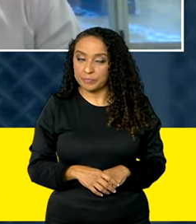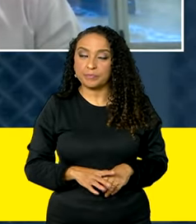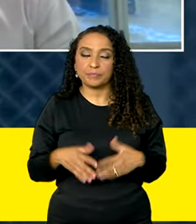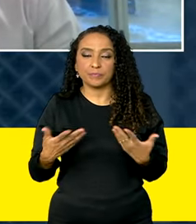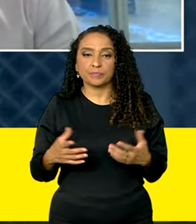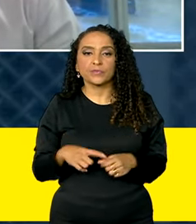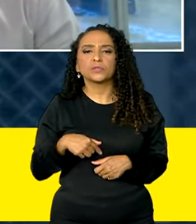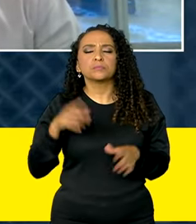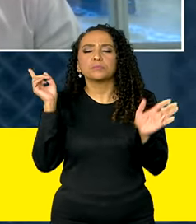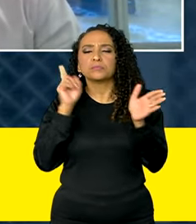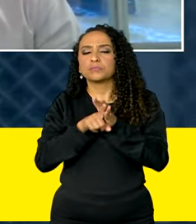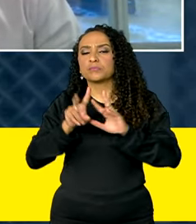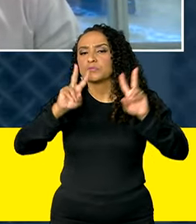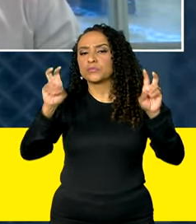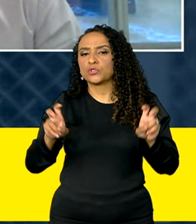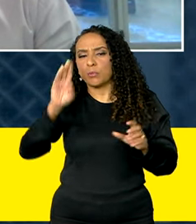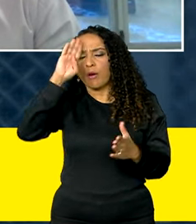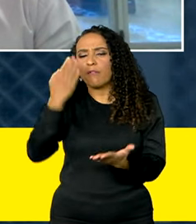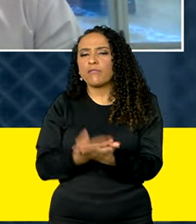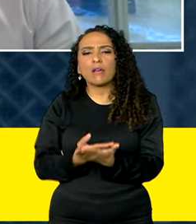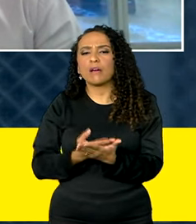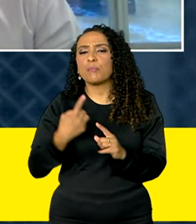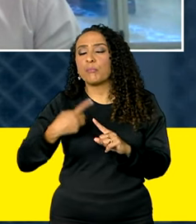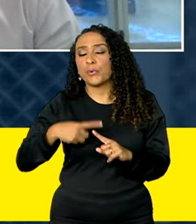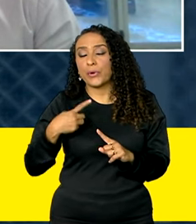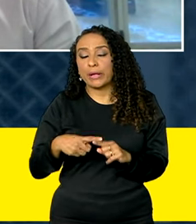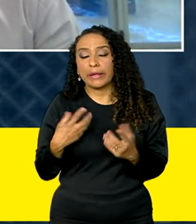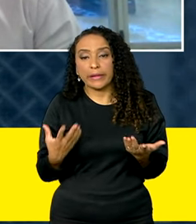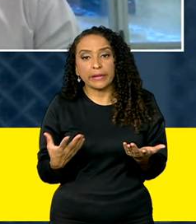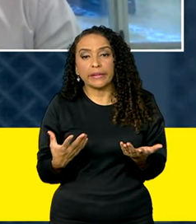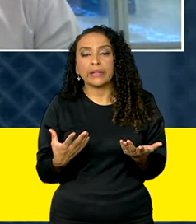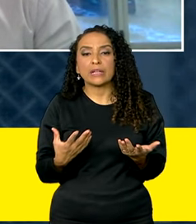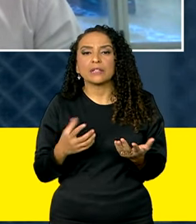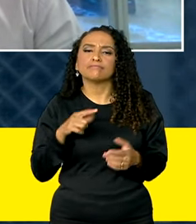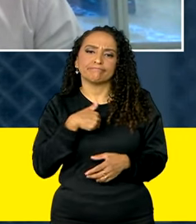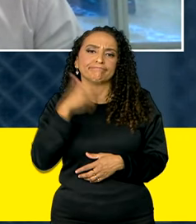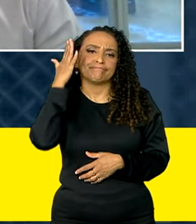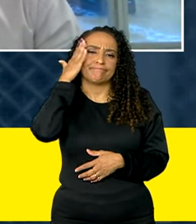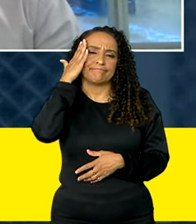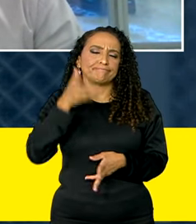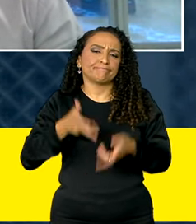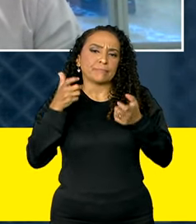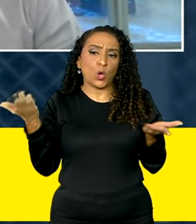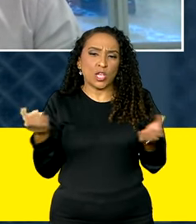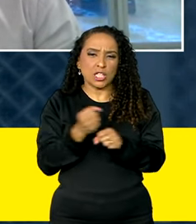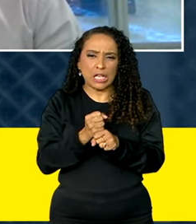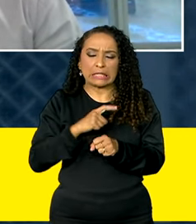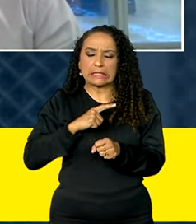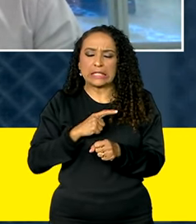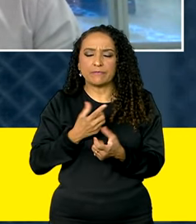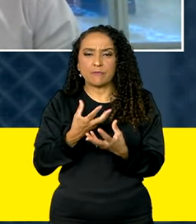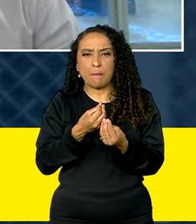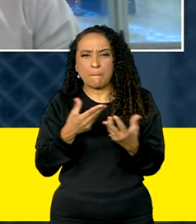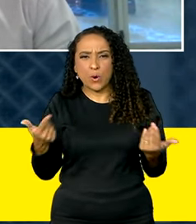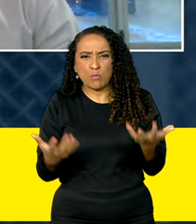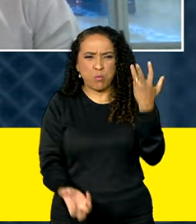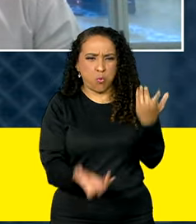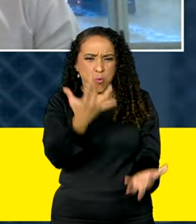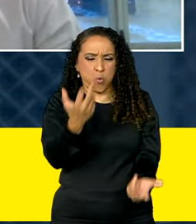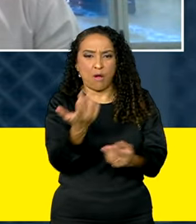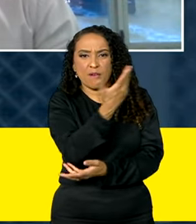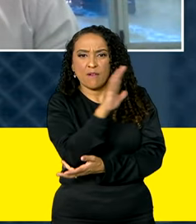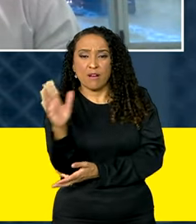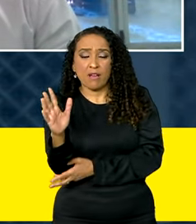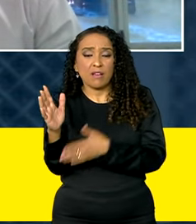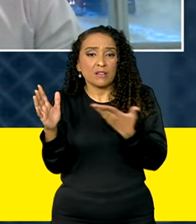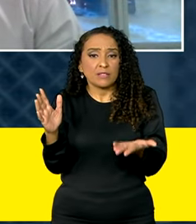gente pergunta sobre a confiabilidade, né, secretário, porque a gente viu que esse ano a gente teve muito incêndio florestal e